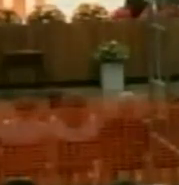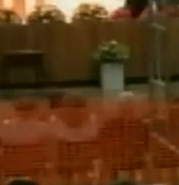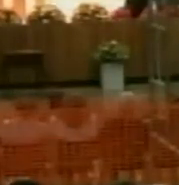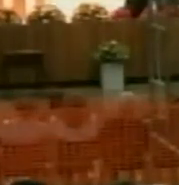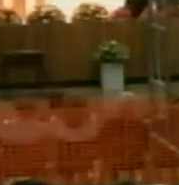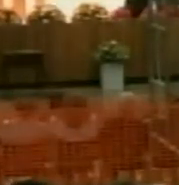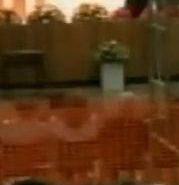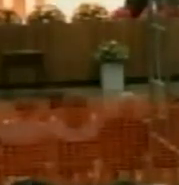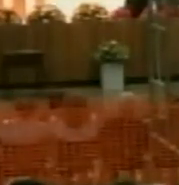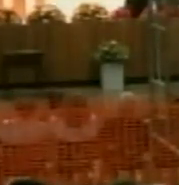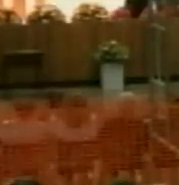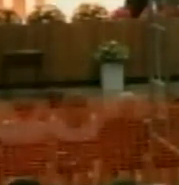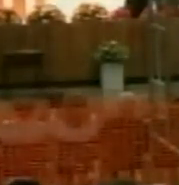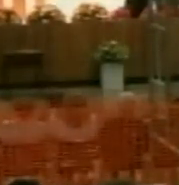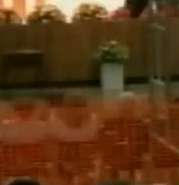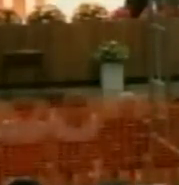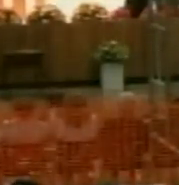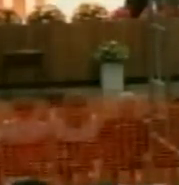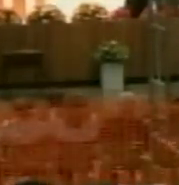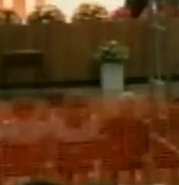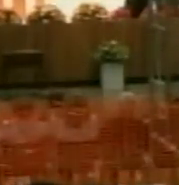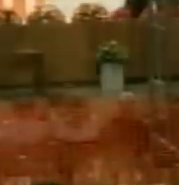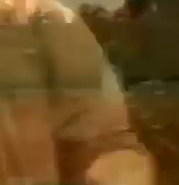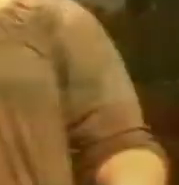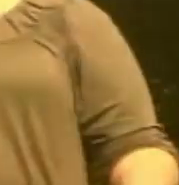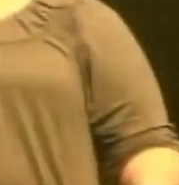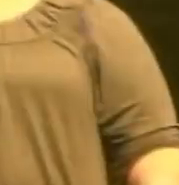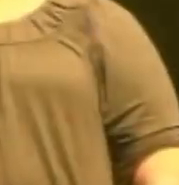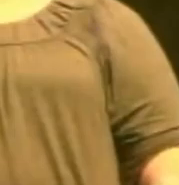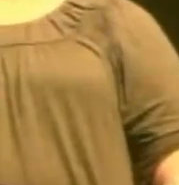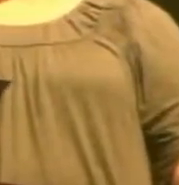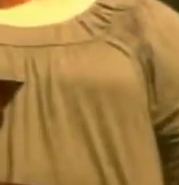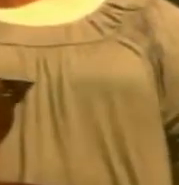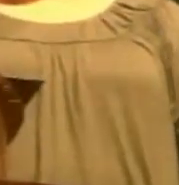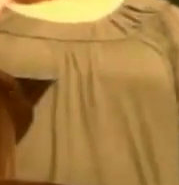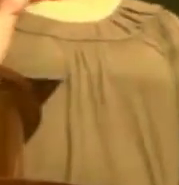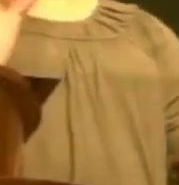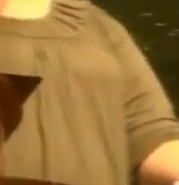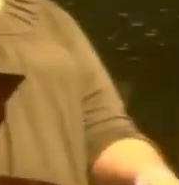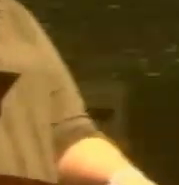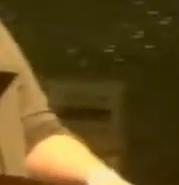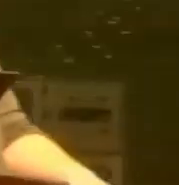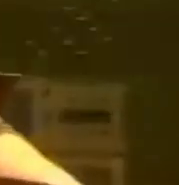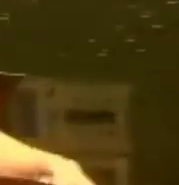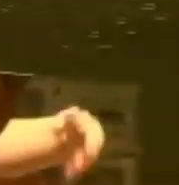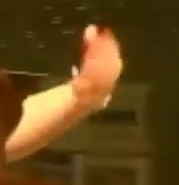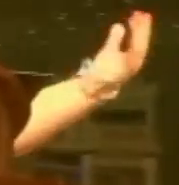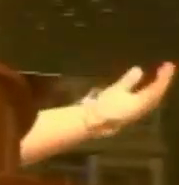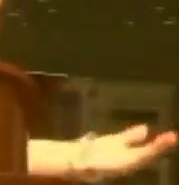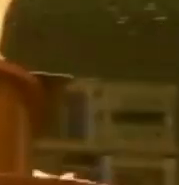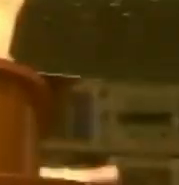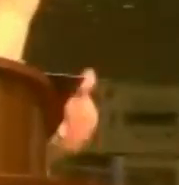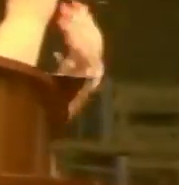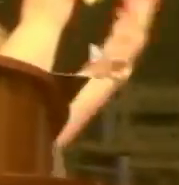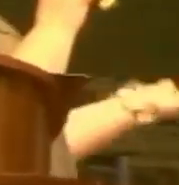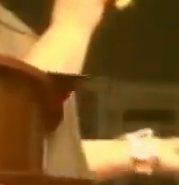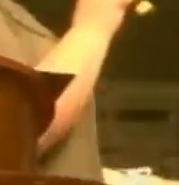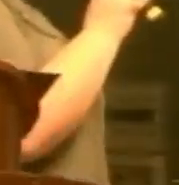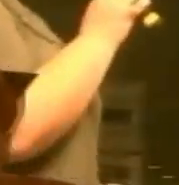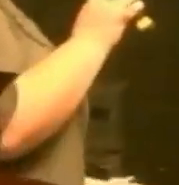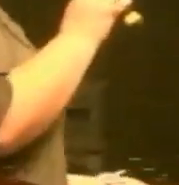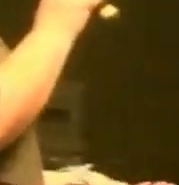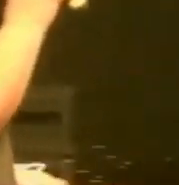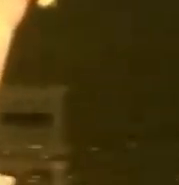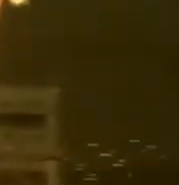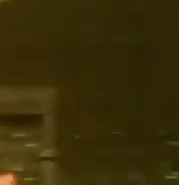dia, meu irmão. Dê um bom dia para quem está aí do seu lado. Que coisa boa nós estarmos juntos nesse verãozinho